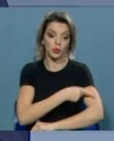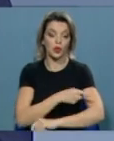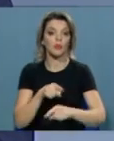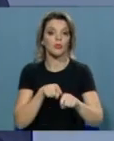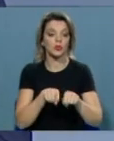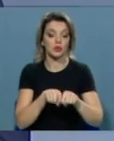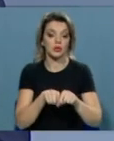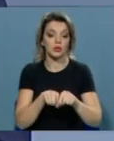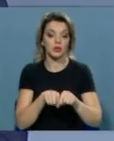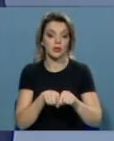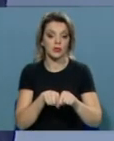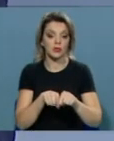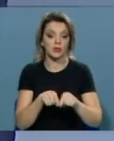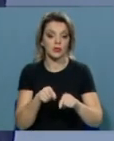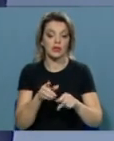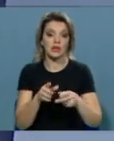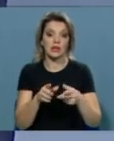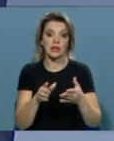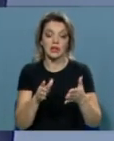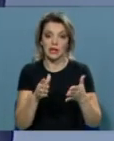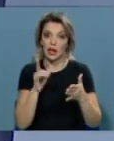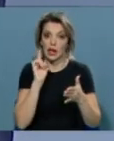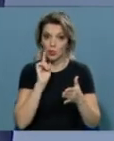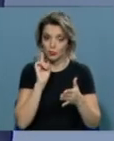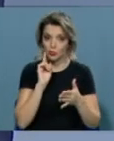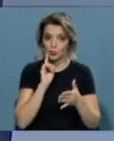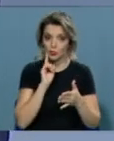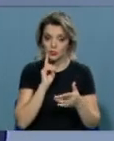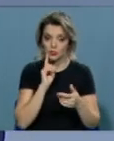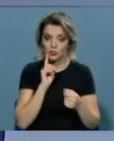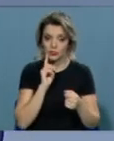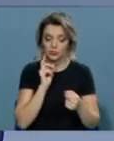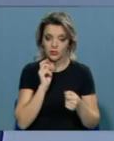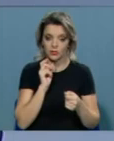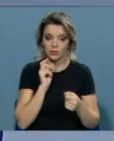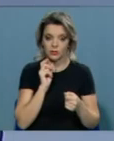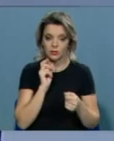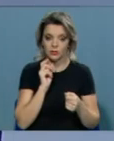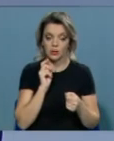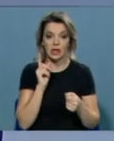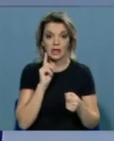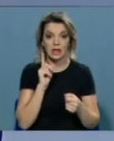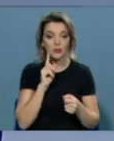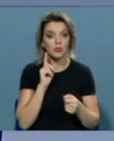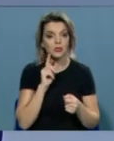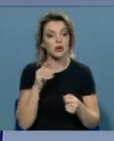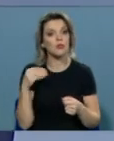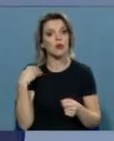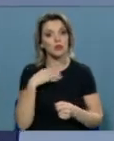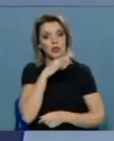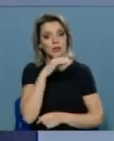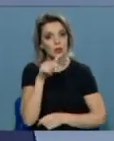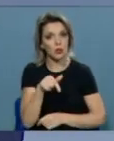político novo dizem após entre o país seria muito interessante e nas cores que eu pessoas das famílias hoje